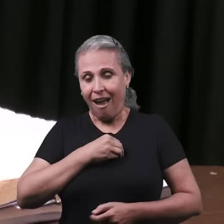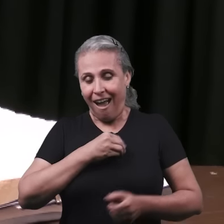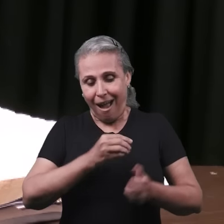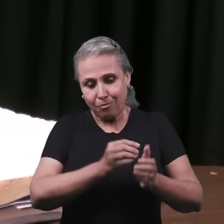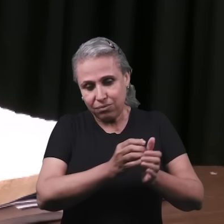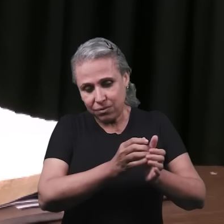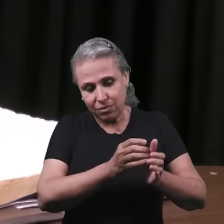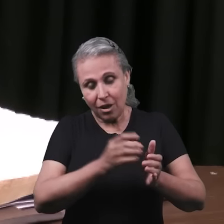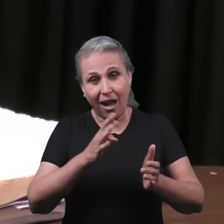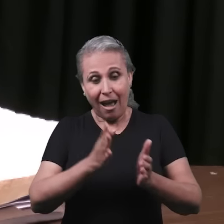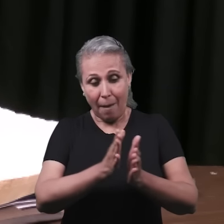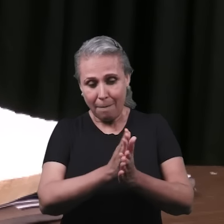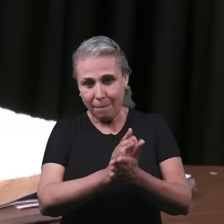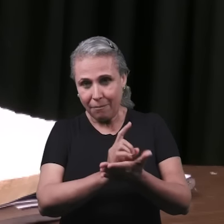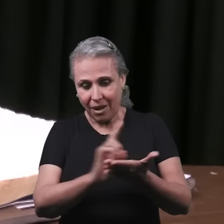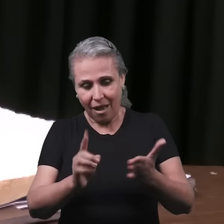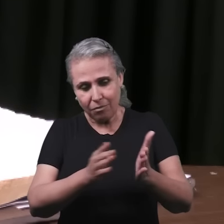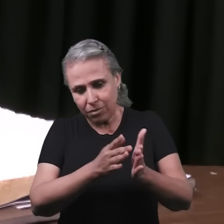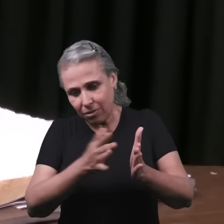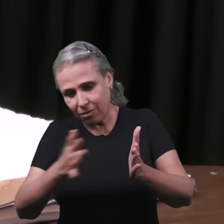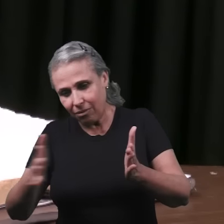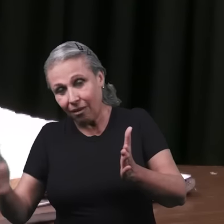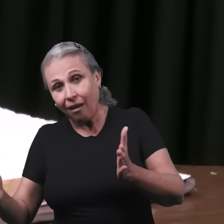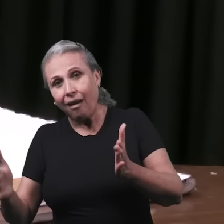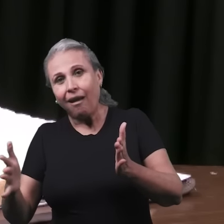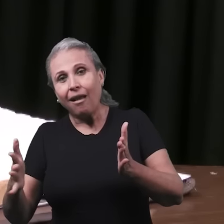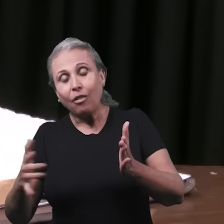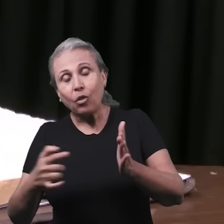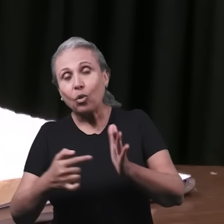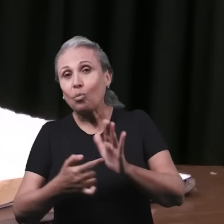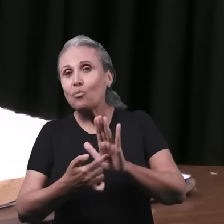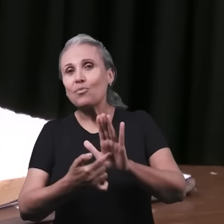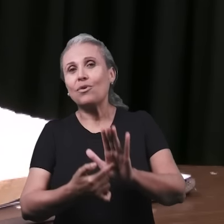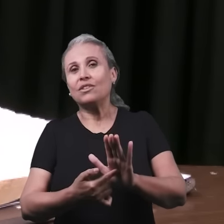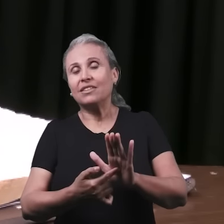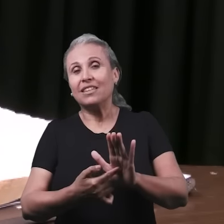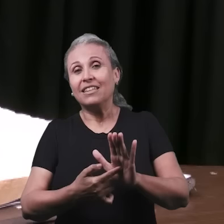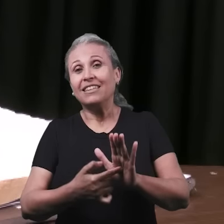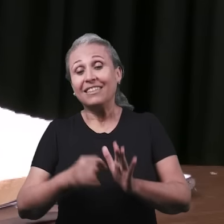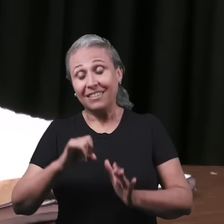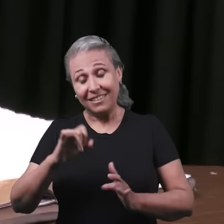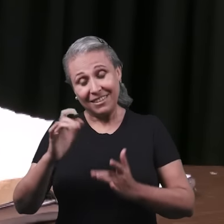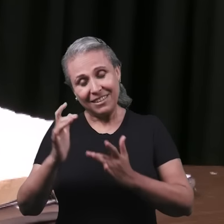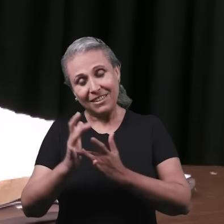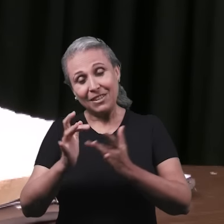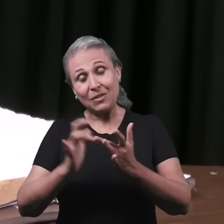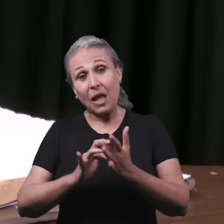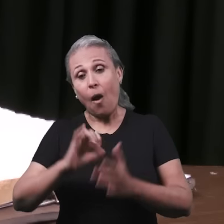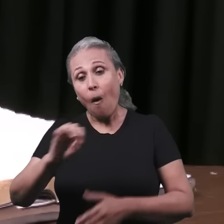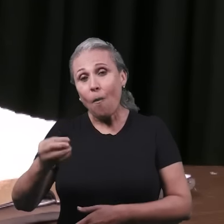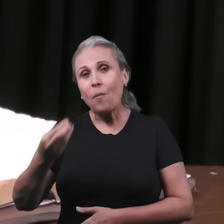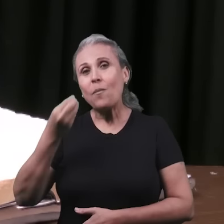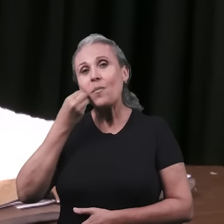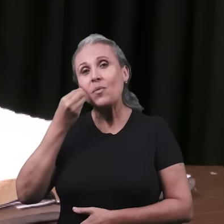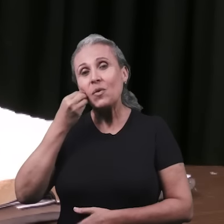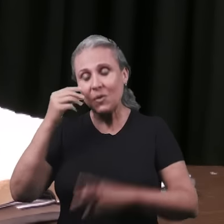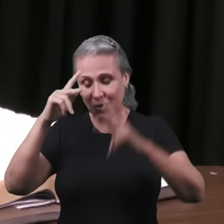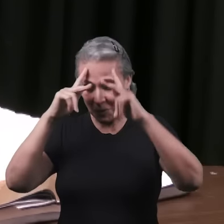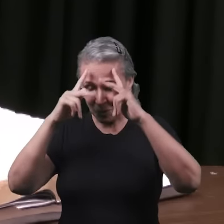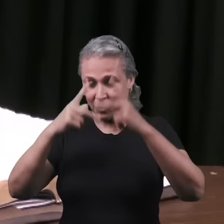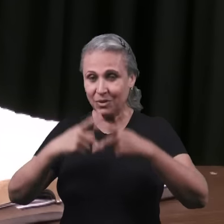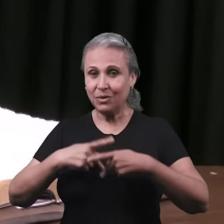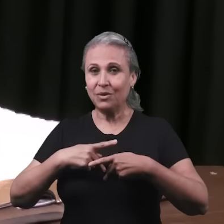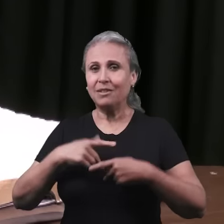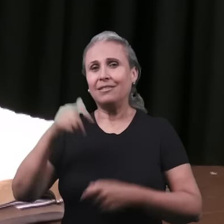homem ao arrependimento, para que o homem possa alcançar o perdão. Só que é bem verdade que